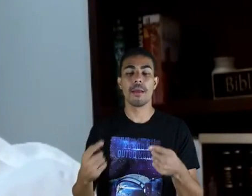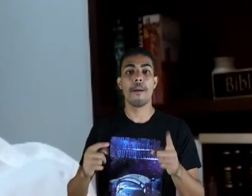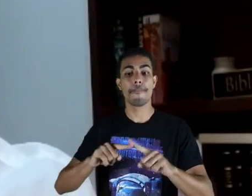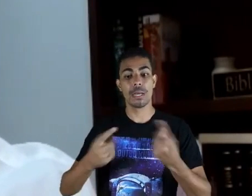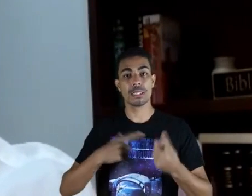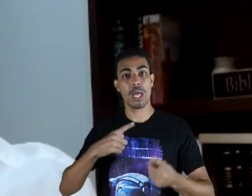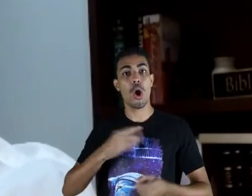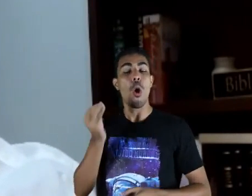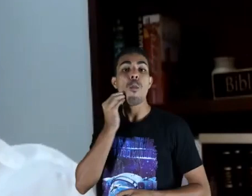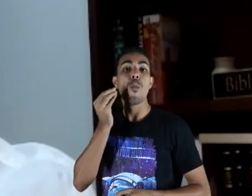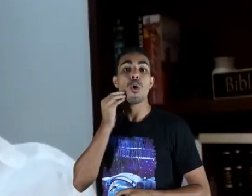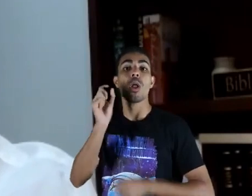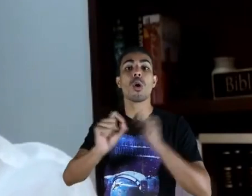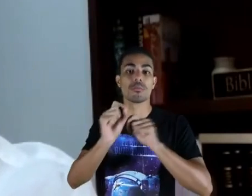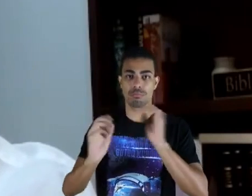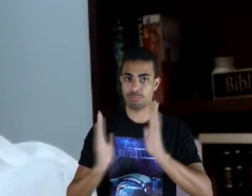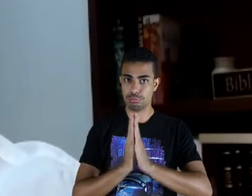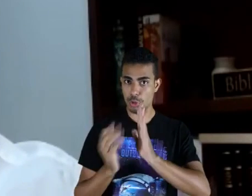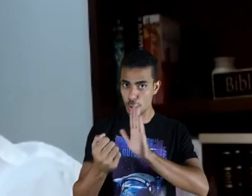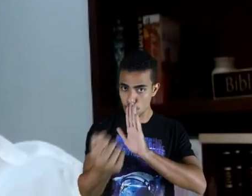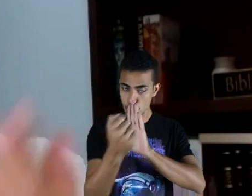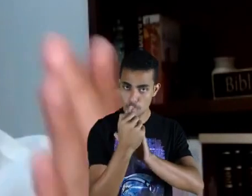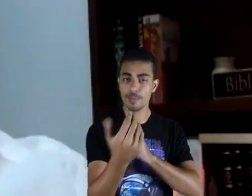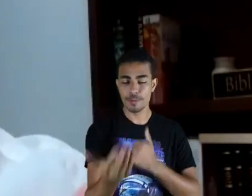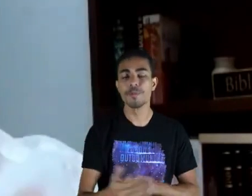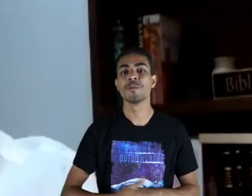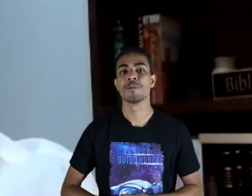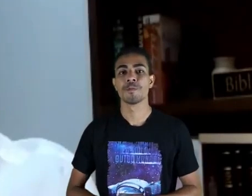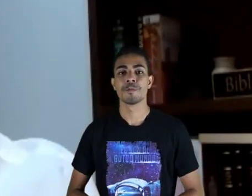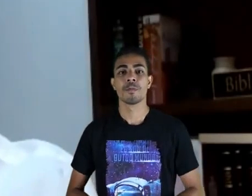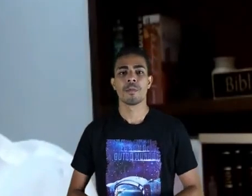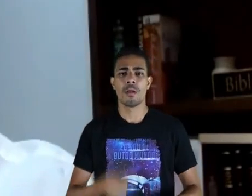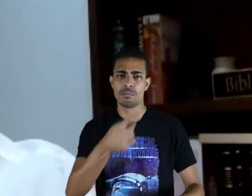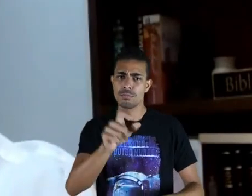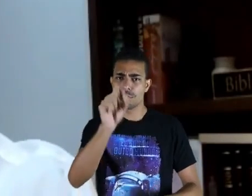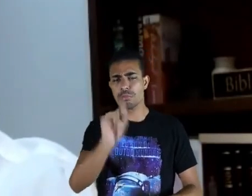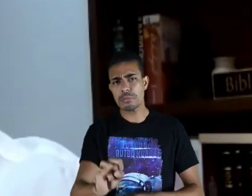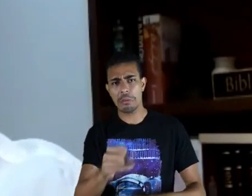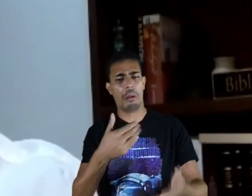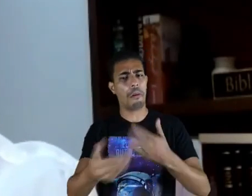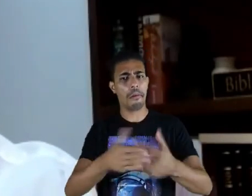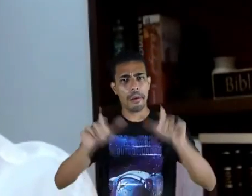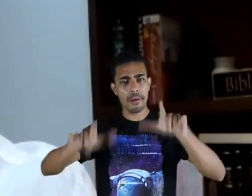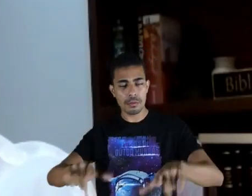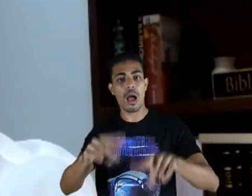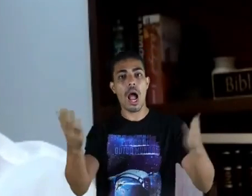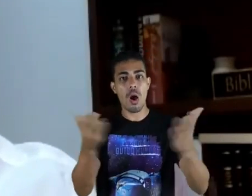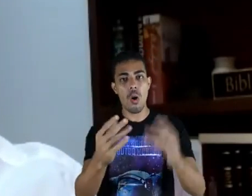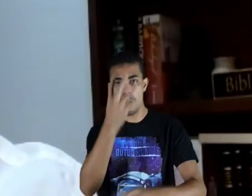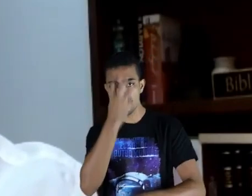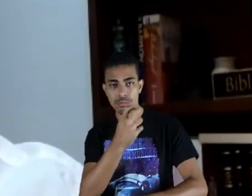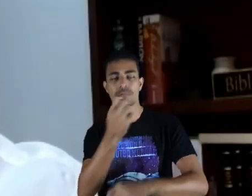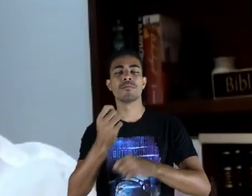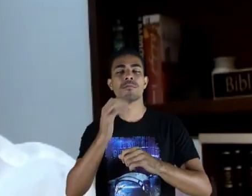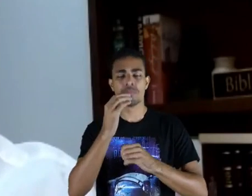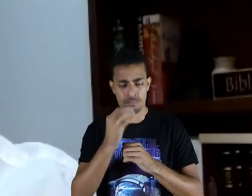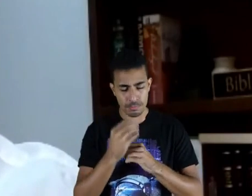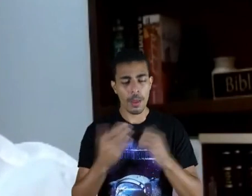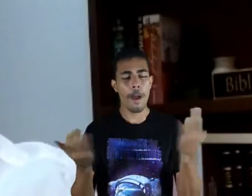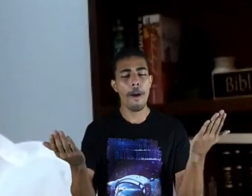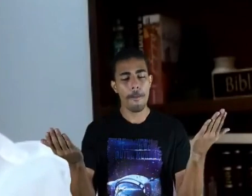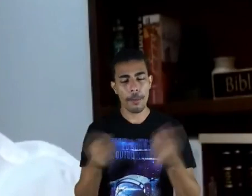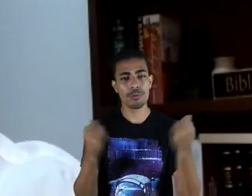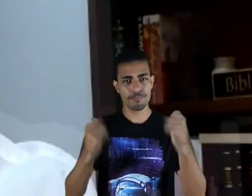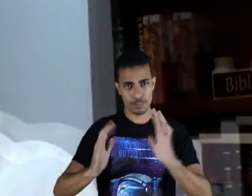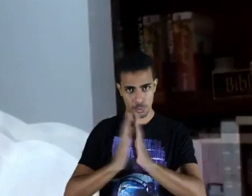a oportunidade de também orar com vocês nesse momento. Então, onde quer que você esteja, feche os seus olhos agora, incline o seu rosto e vamos falar